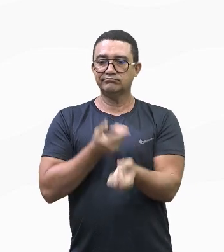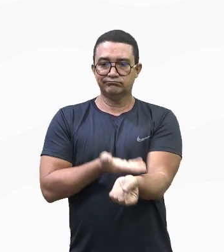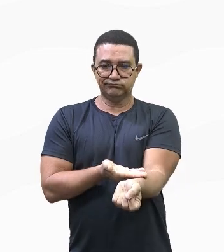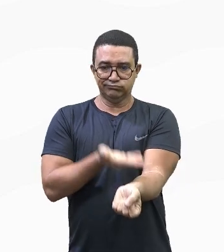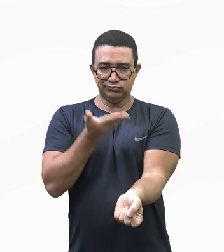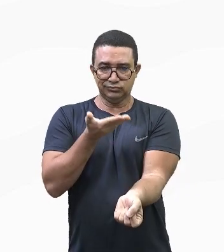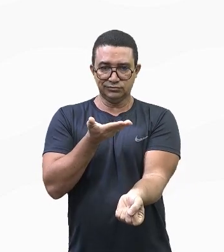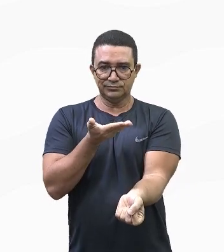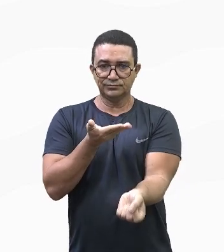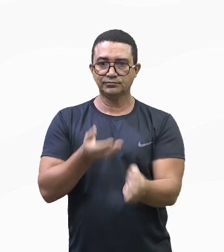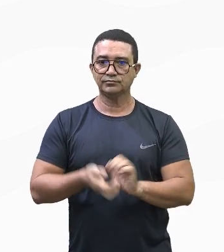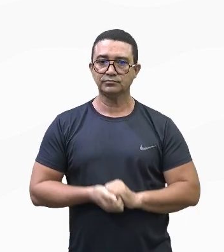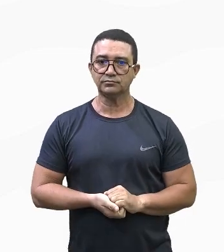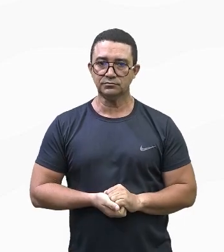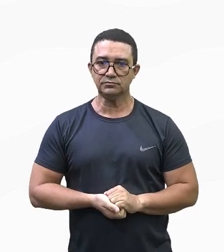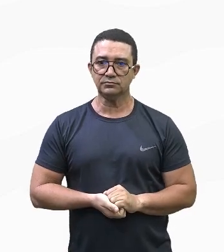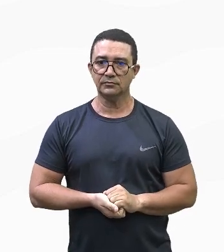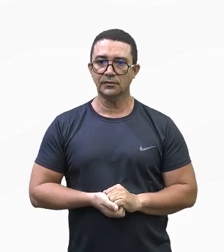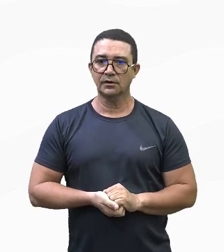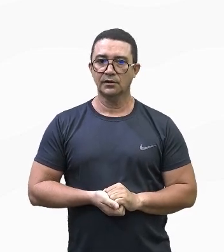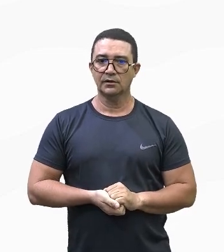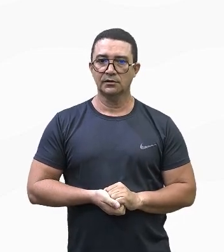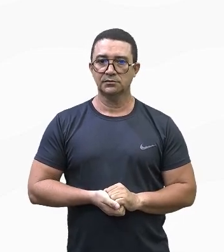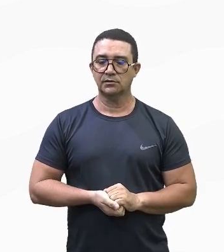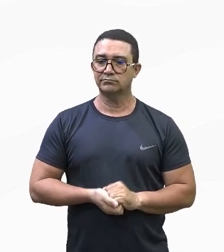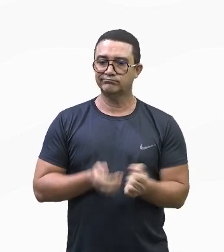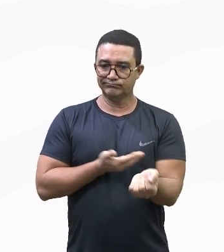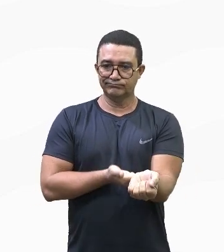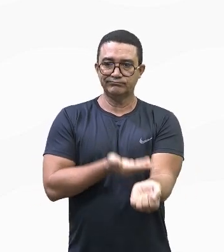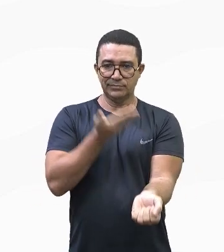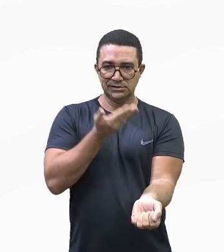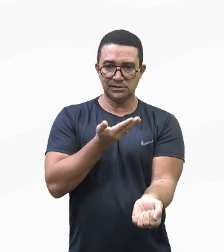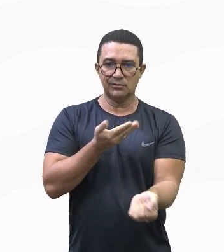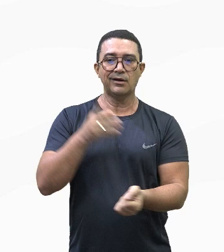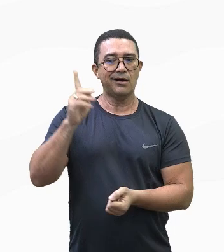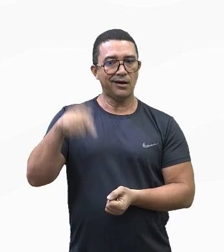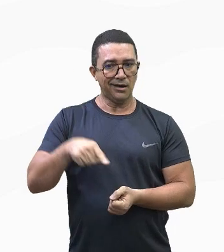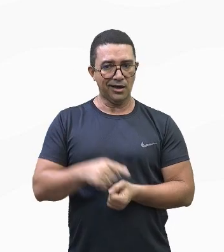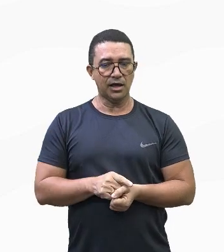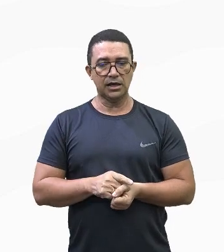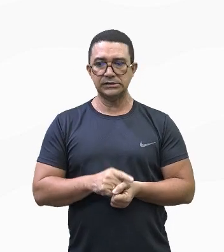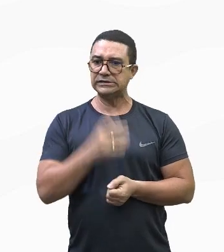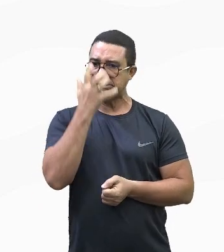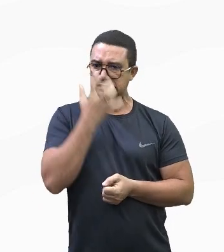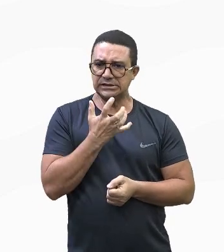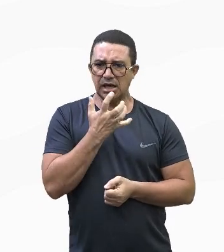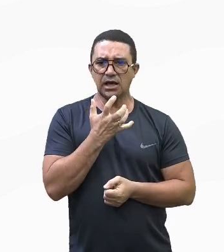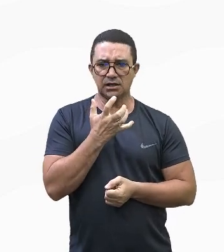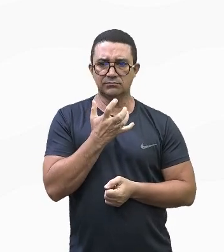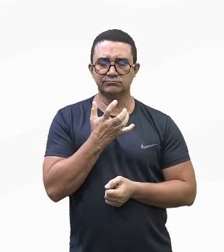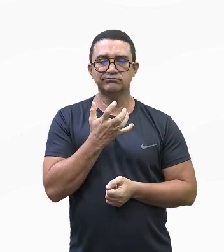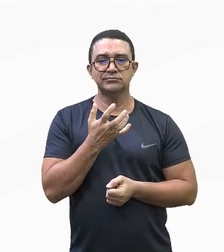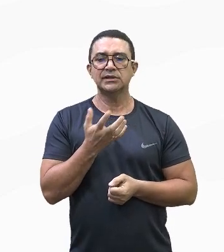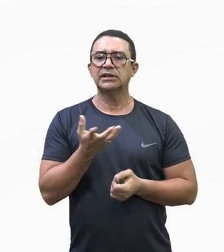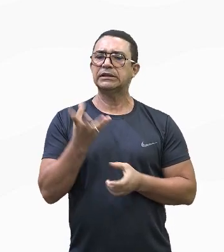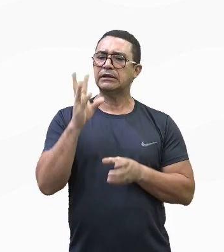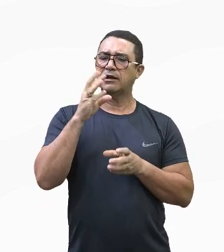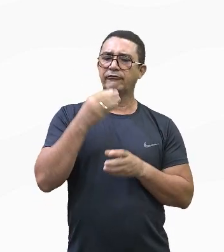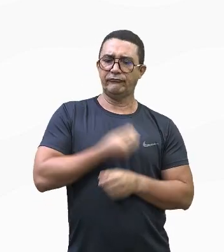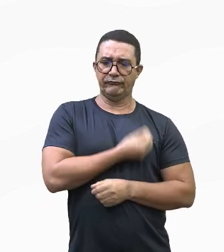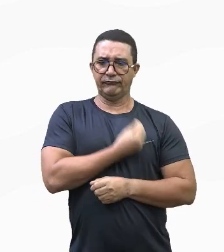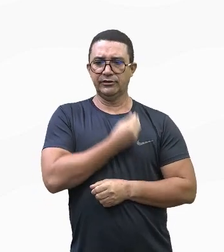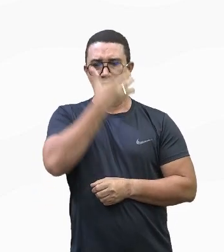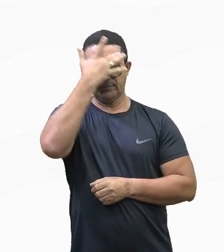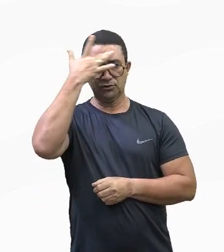A hipertensão arterial, ou também conhecida como pressão alta, ela é uma doença crônica, ou seja, percorre a vida do indivíduo, não